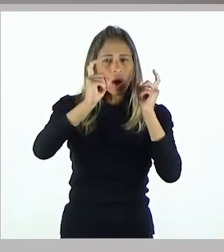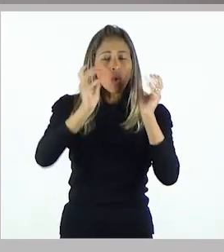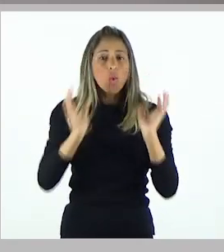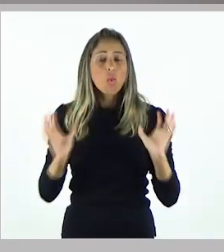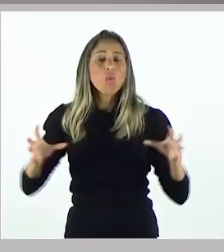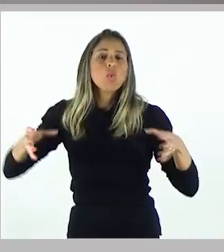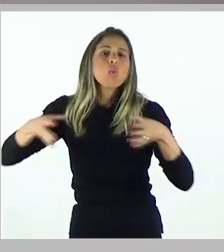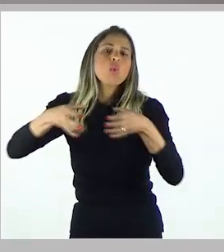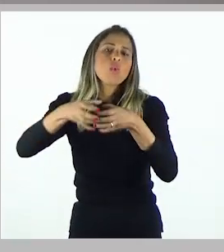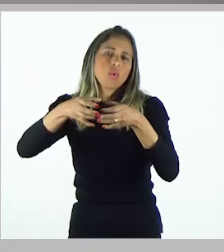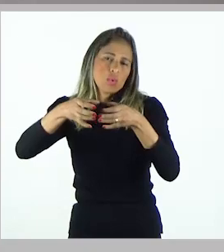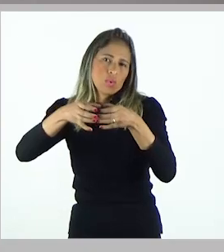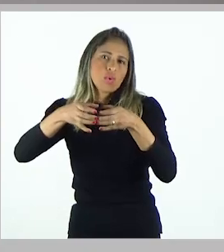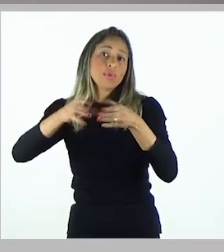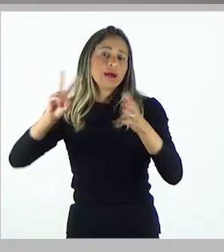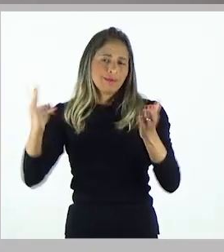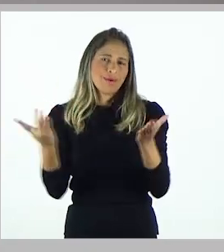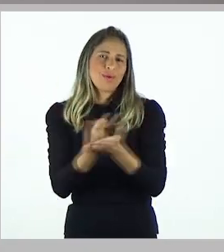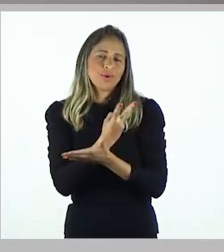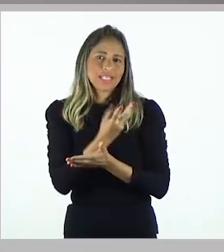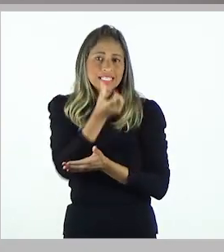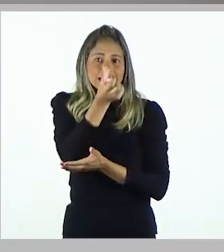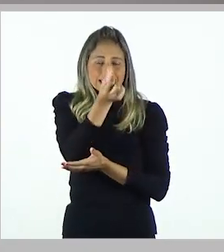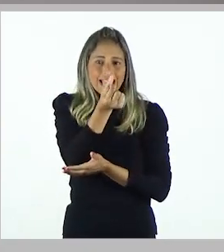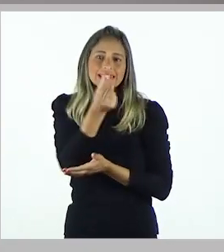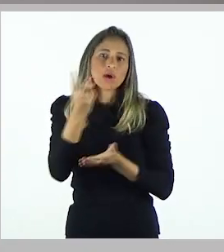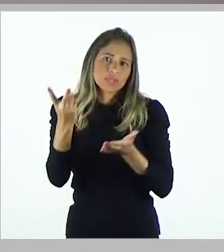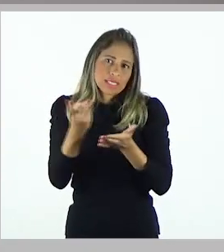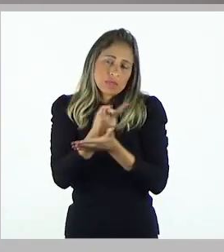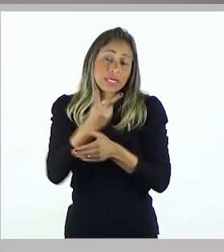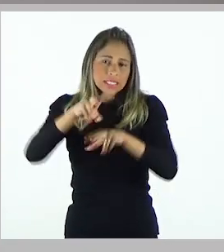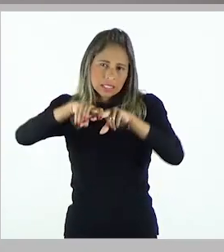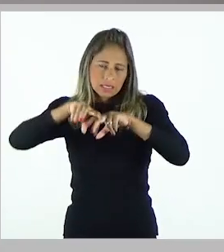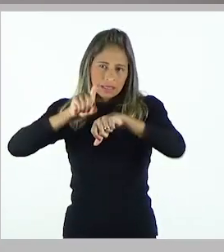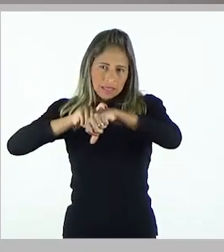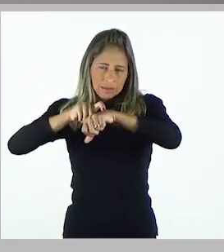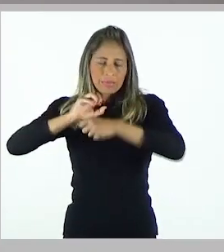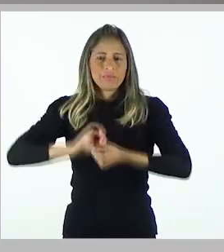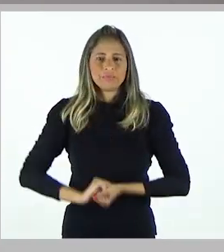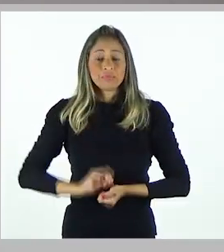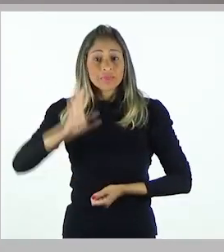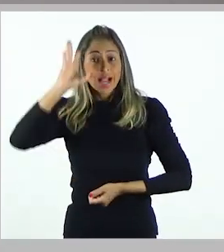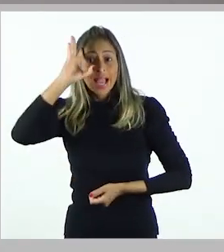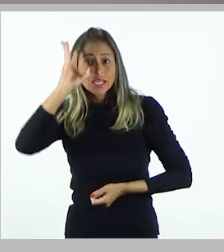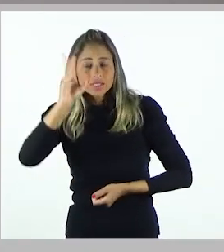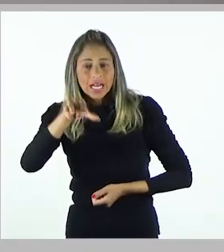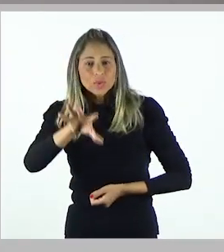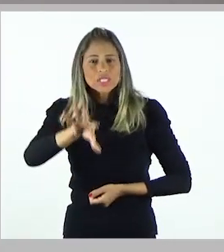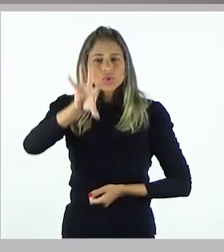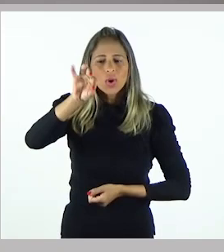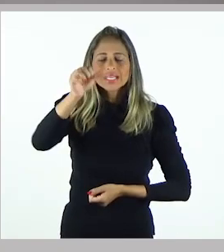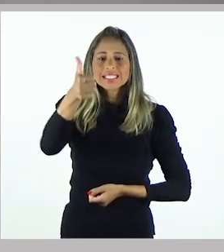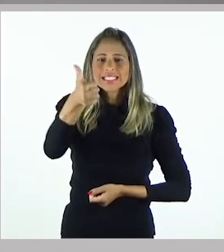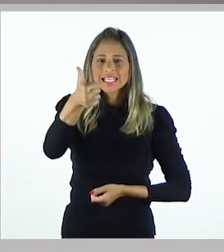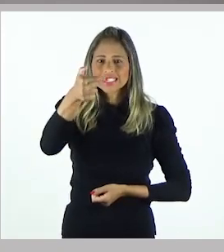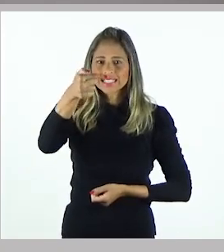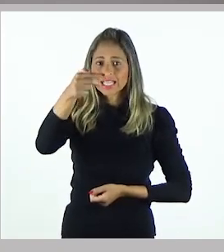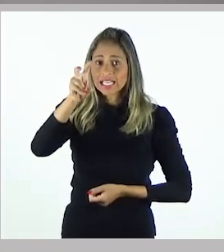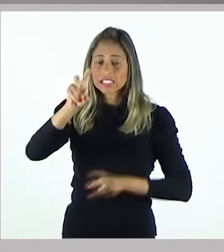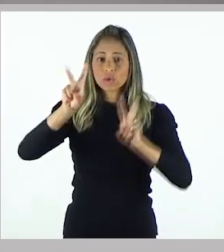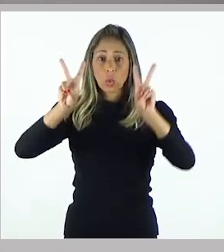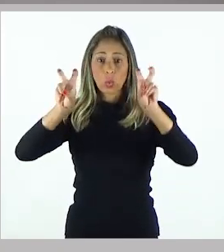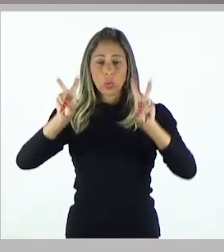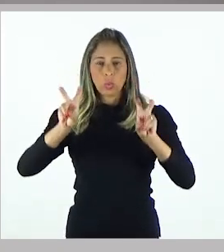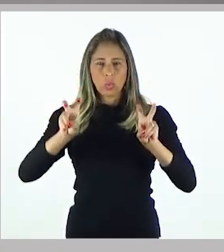com todo o grupo, que aconteceu por 6 vezes nesse período. O resultado foi a escolha de